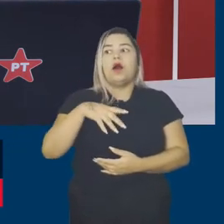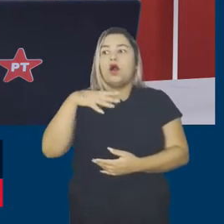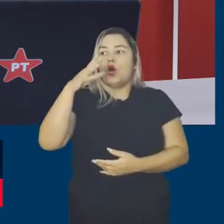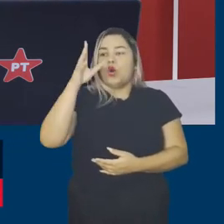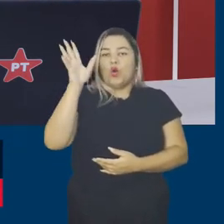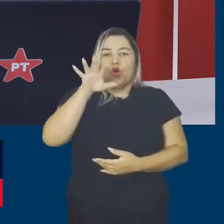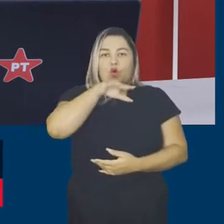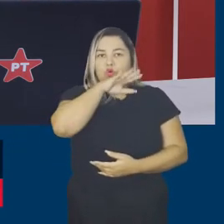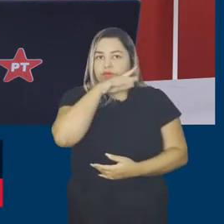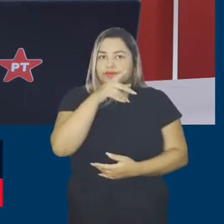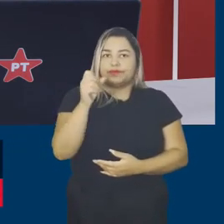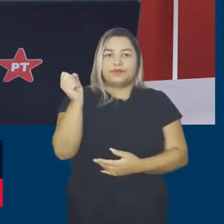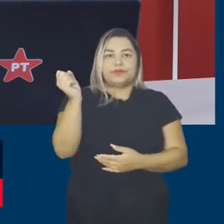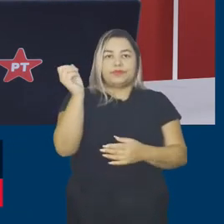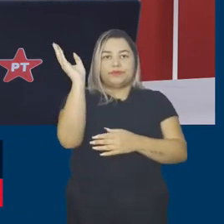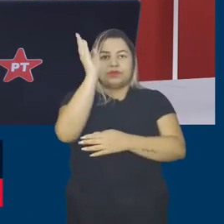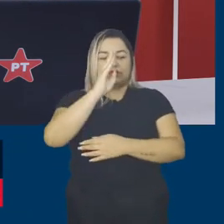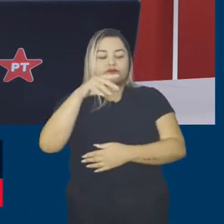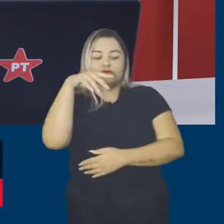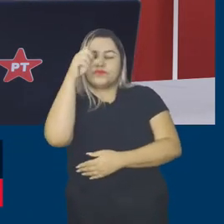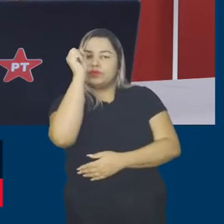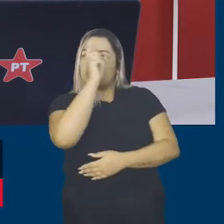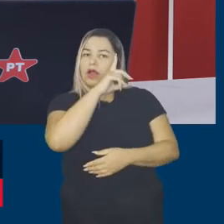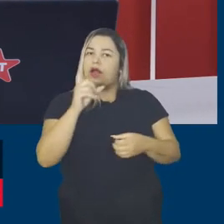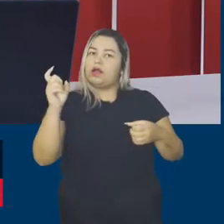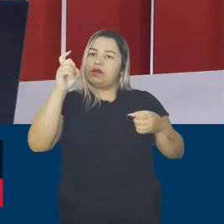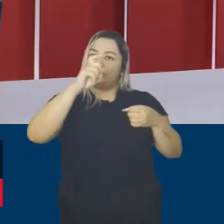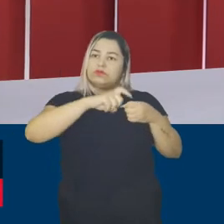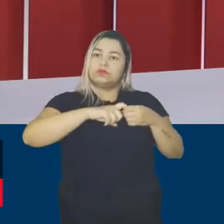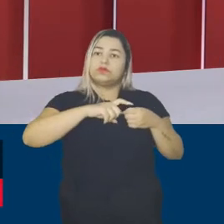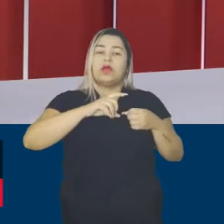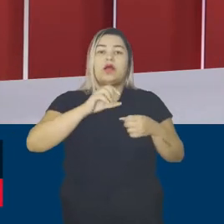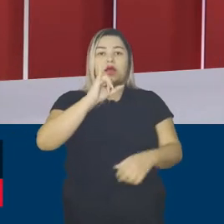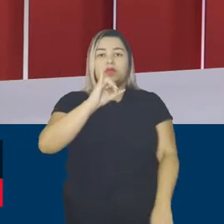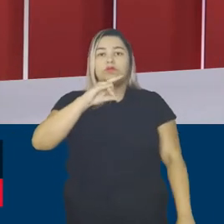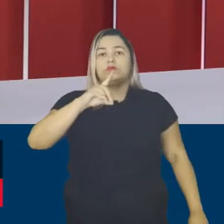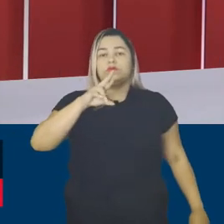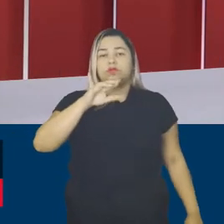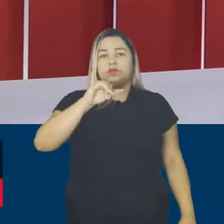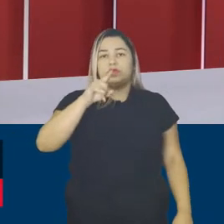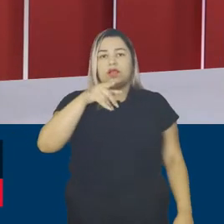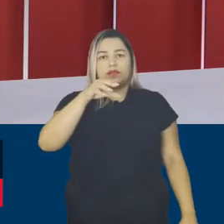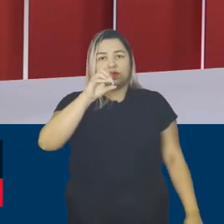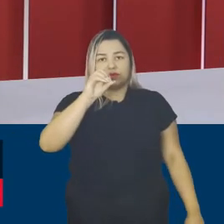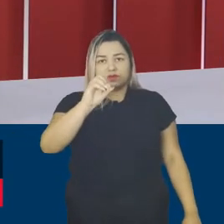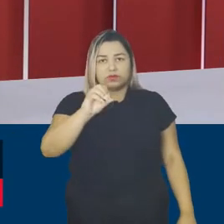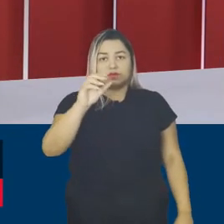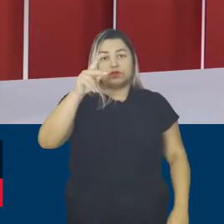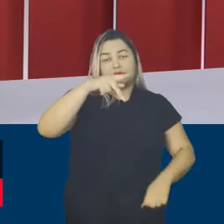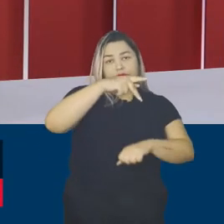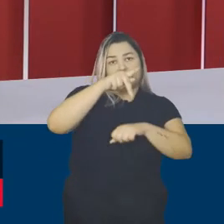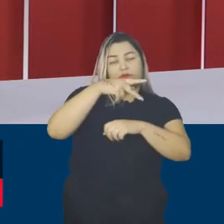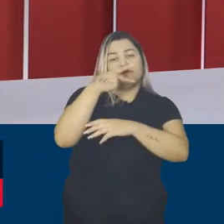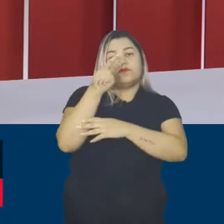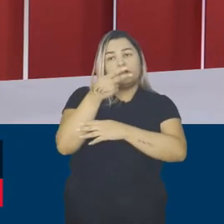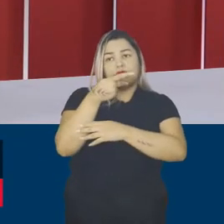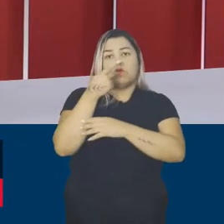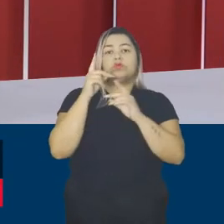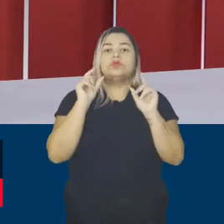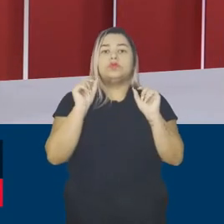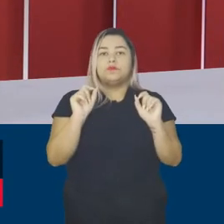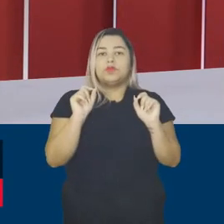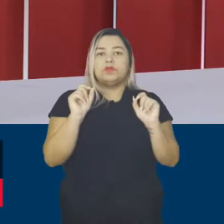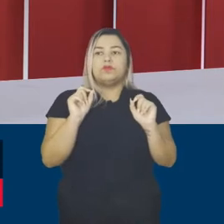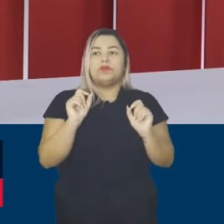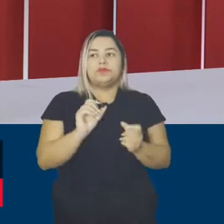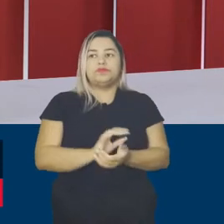e dificultando a retomada da industrialização no país. E você também comentou, Tereza, sobre essa questão, né,